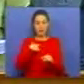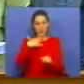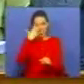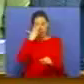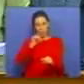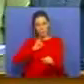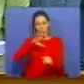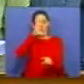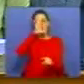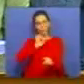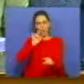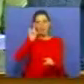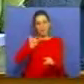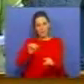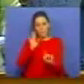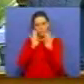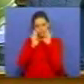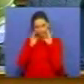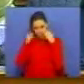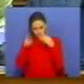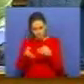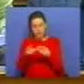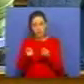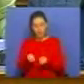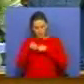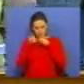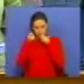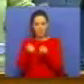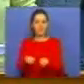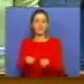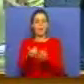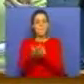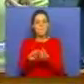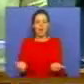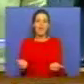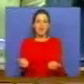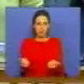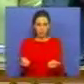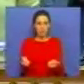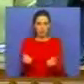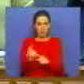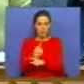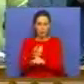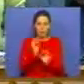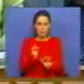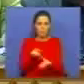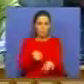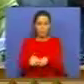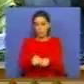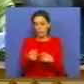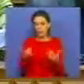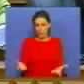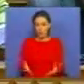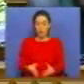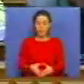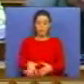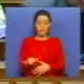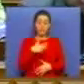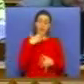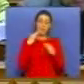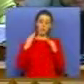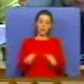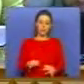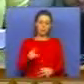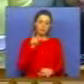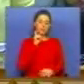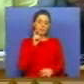de vista, o Governo também se deveria centrar, investindo em meios e também politicamente. No caso concreto,